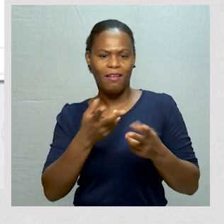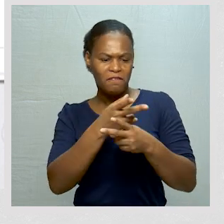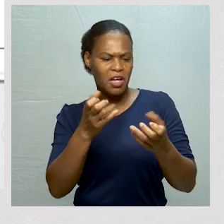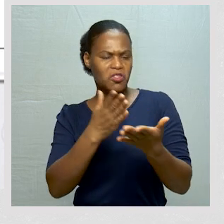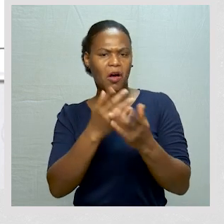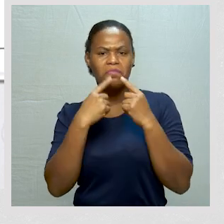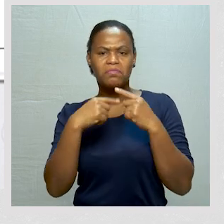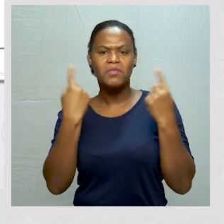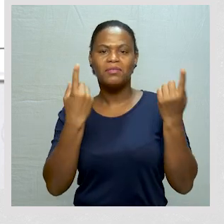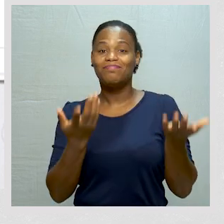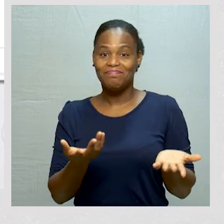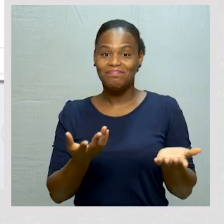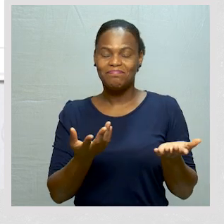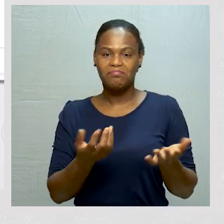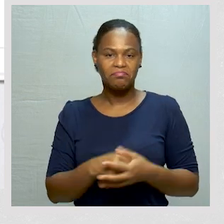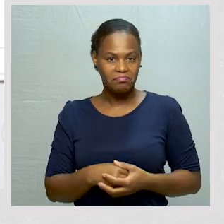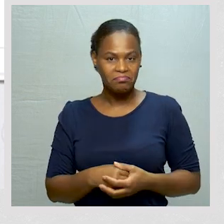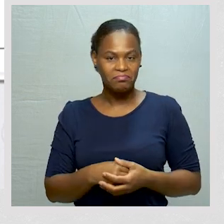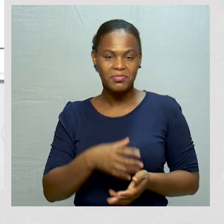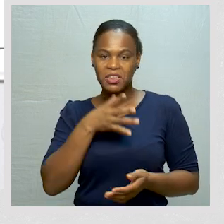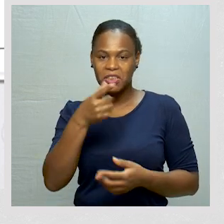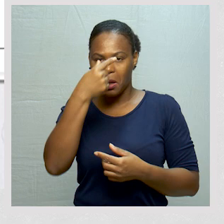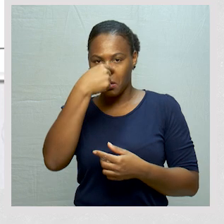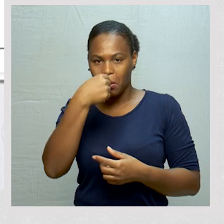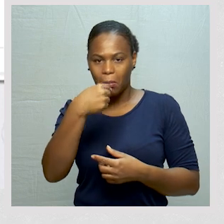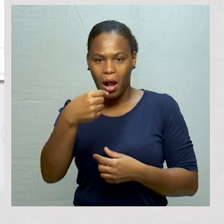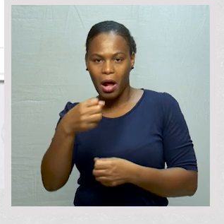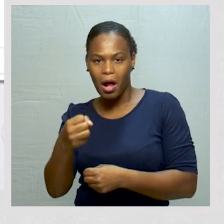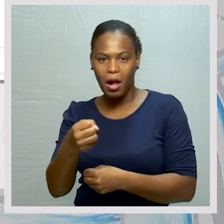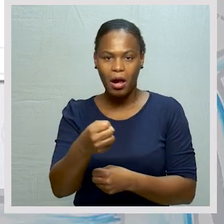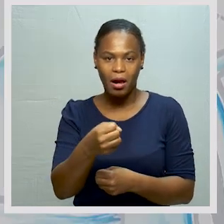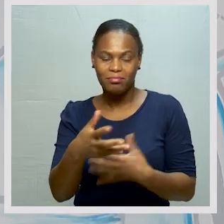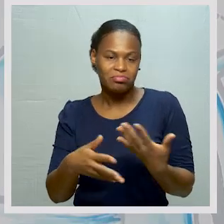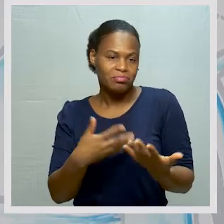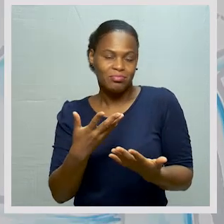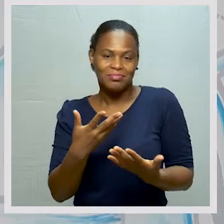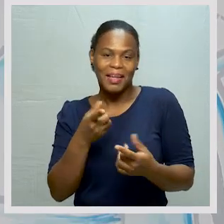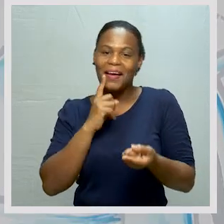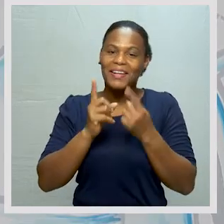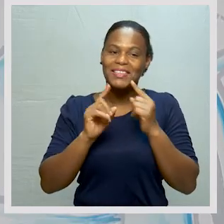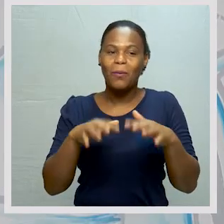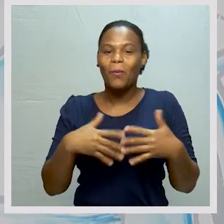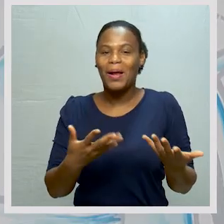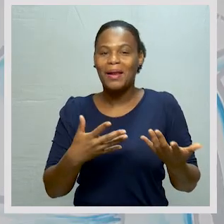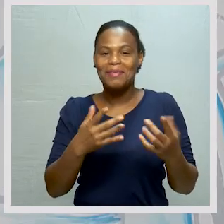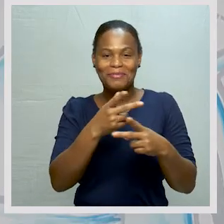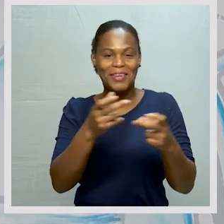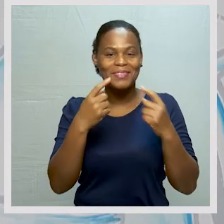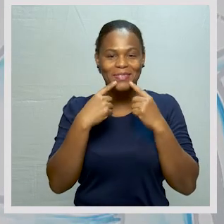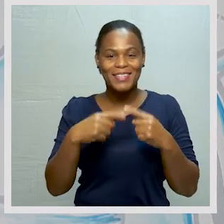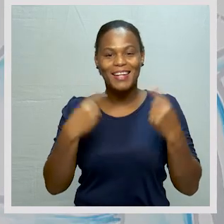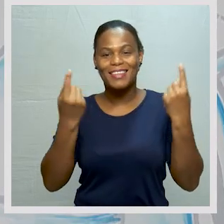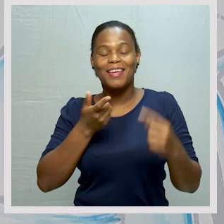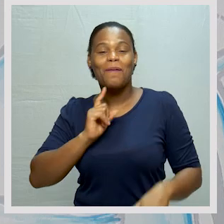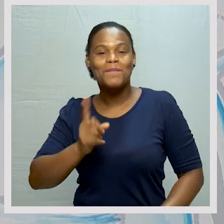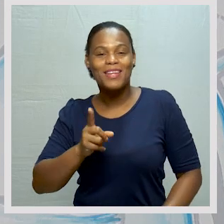frase apenas declara, faz uma afirmação. A bruxa era mesmo engraçada, achou a bruxa engraçada. Esta frase, que tipo é? É declarativa?